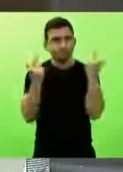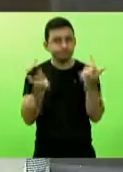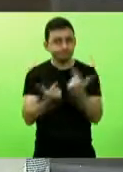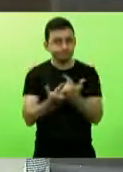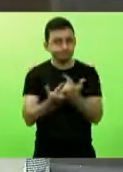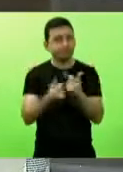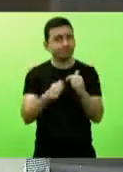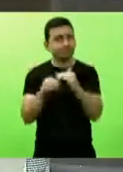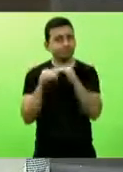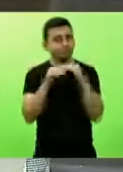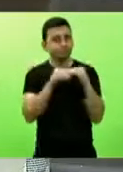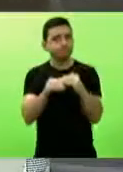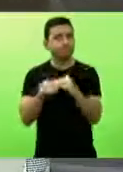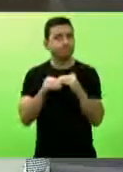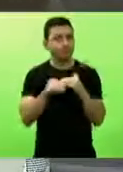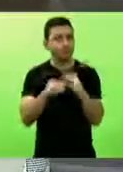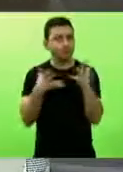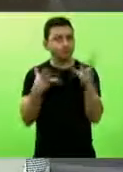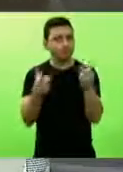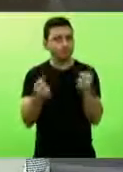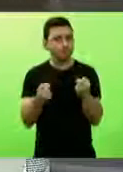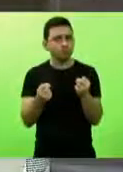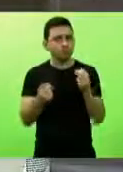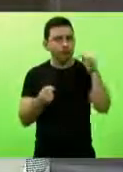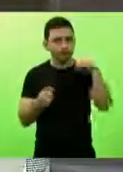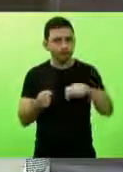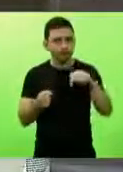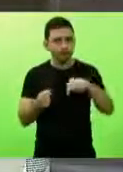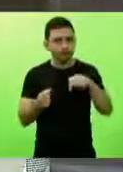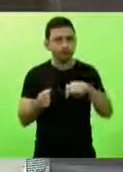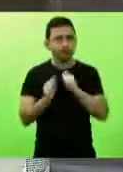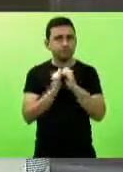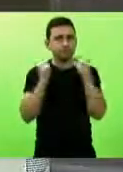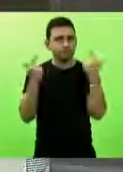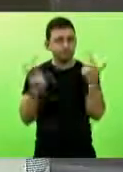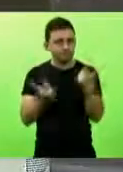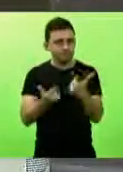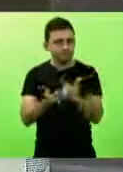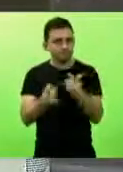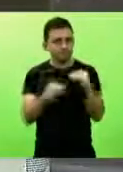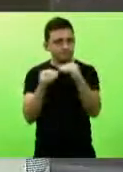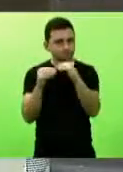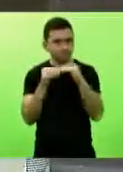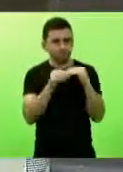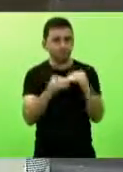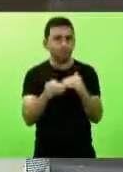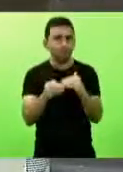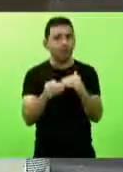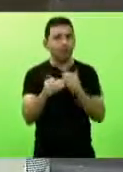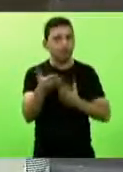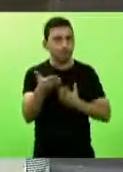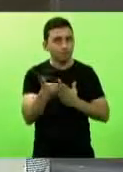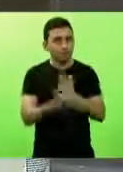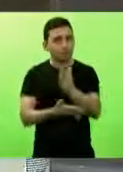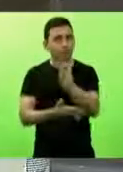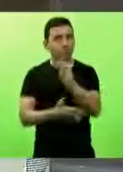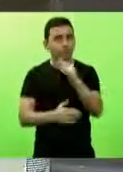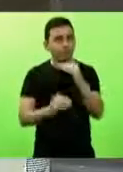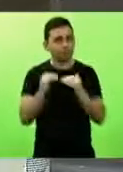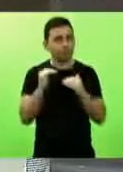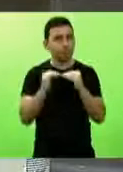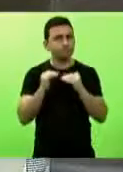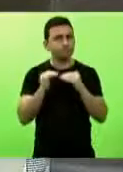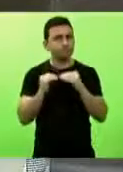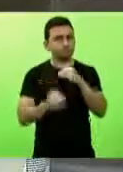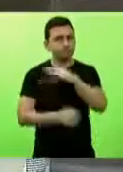por unanimidade. Então, essa Assembleia, por unanimidade, aprovou essa equivalência